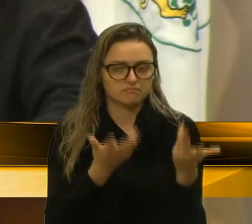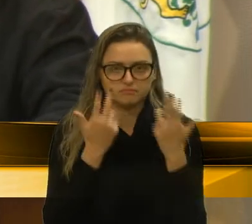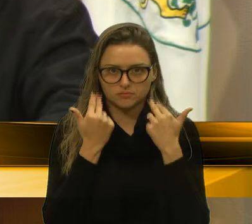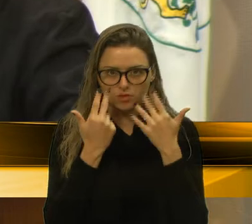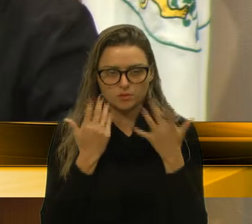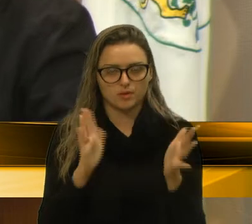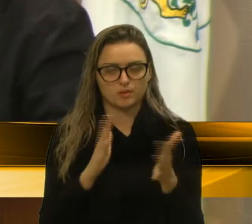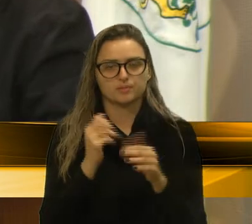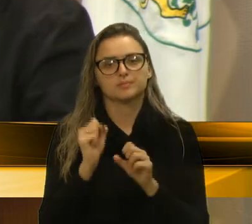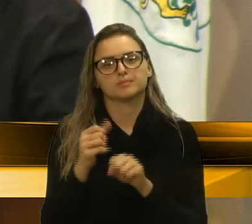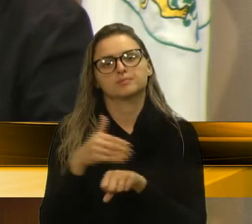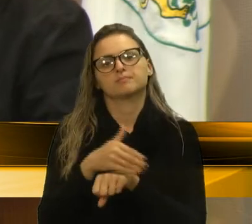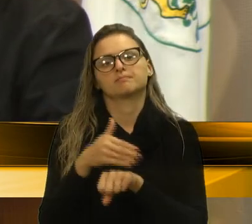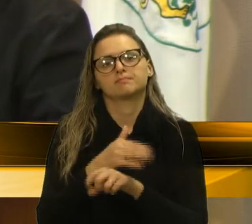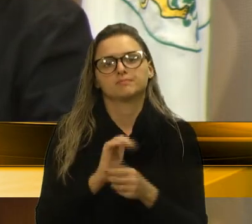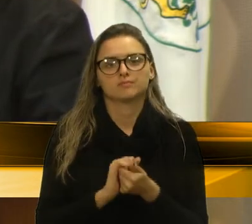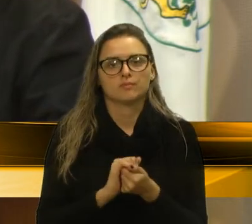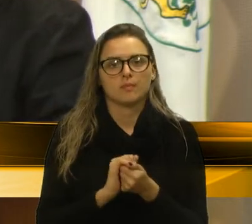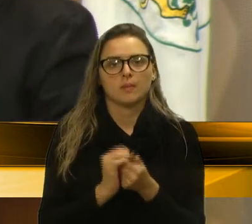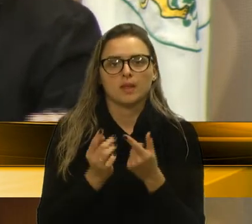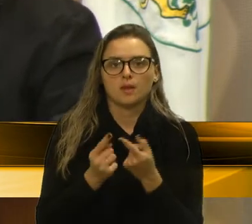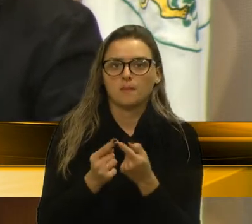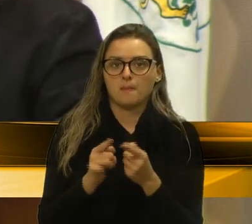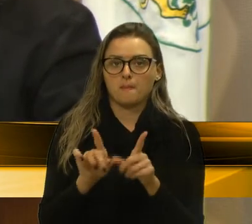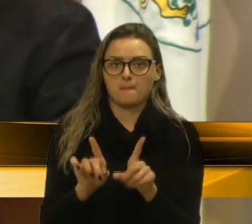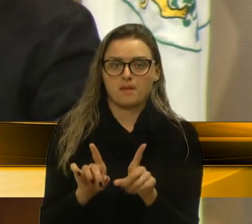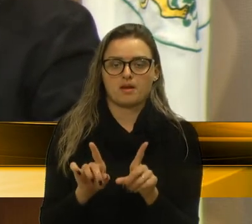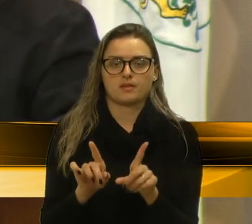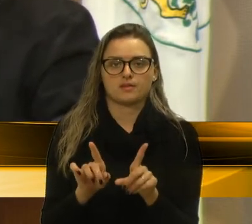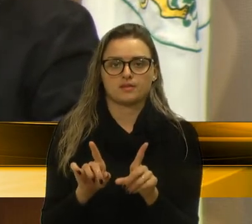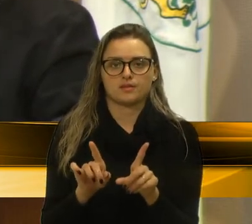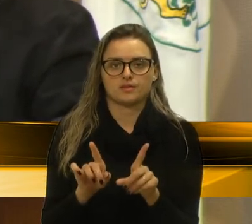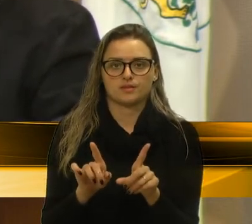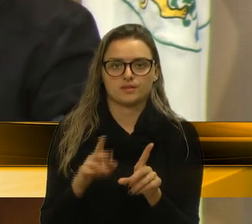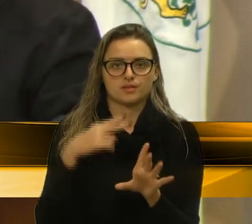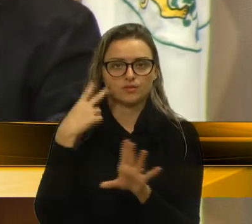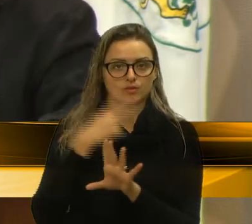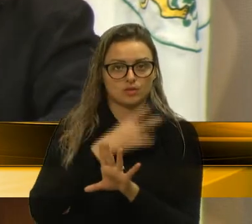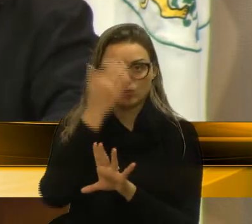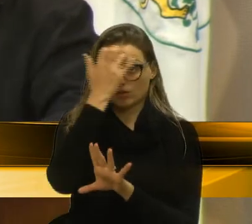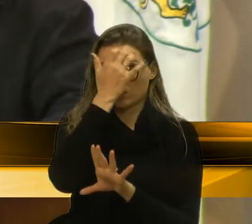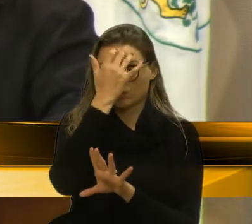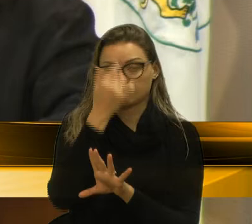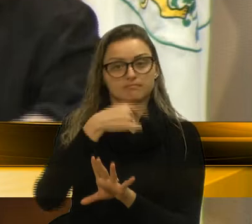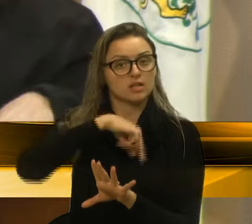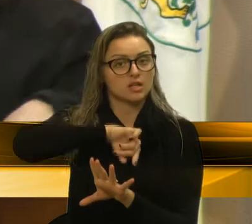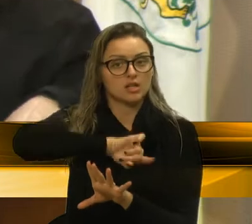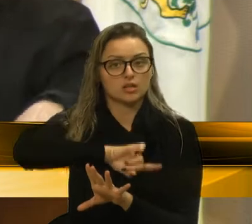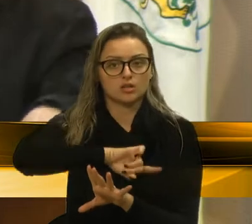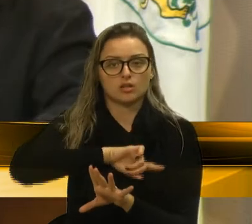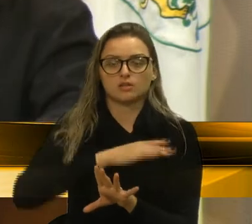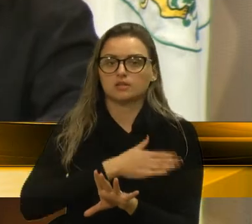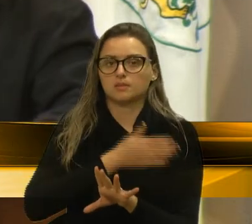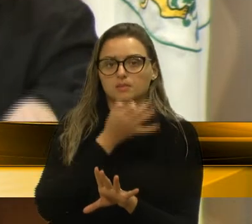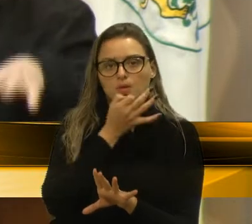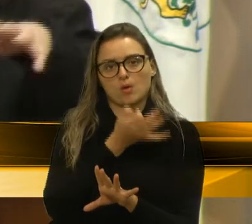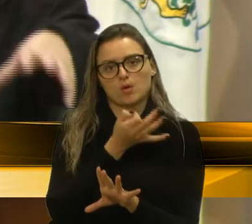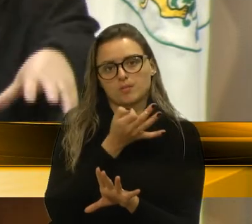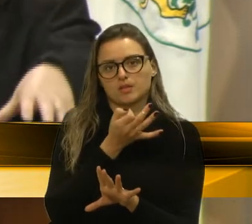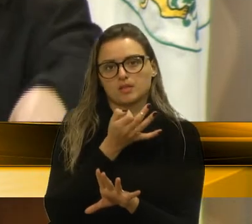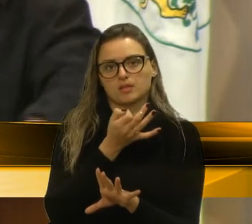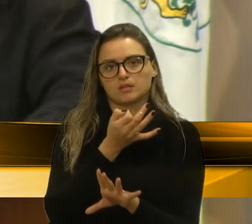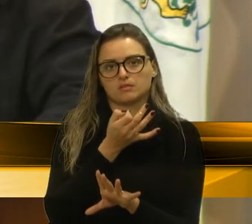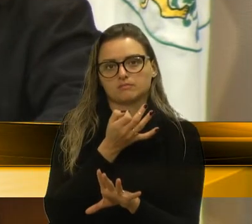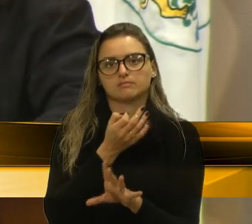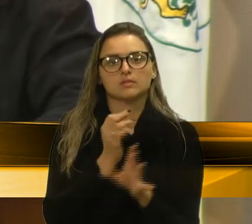dúvida nenhuma. Mas, efetivamente, vereador Adiló, não nos resta, na minha lógica, a